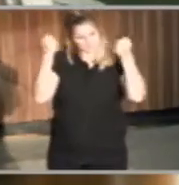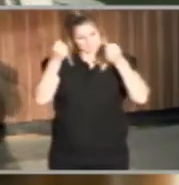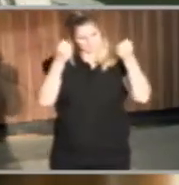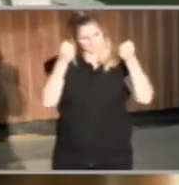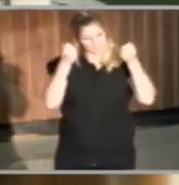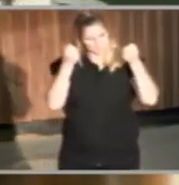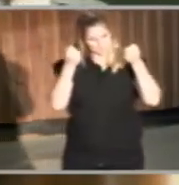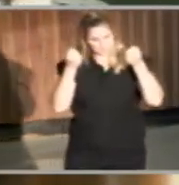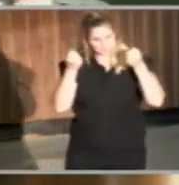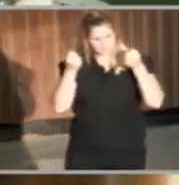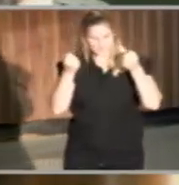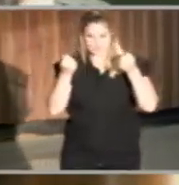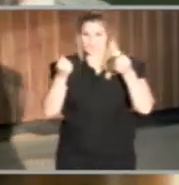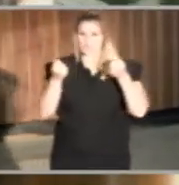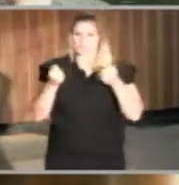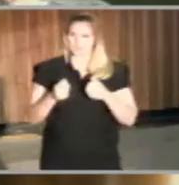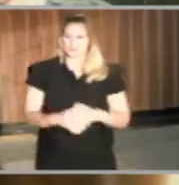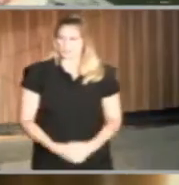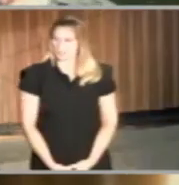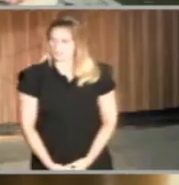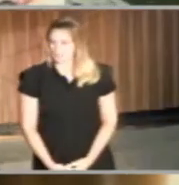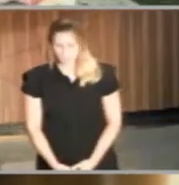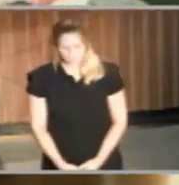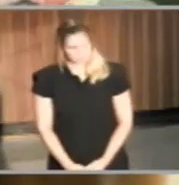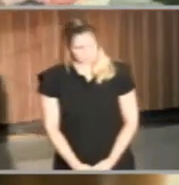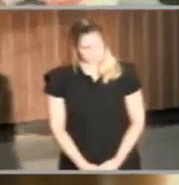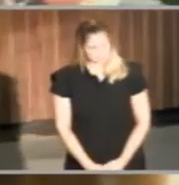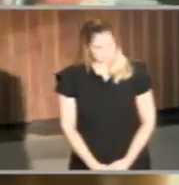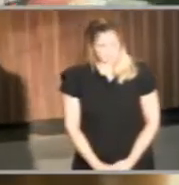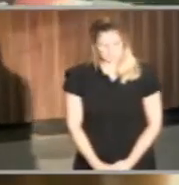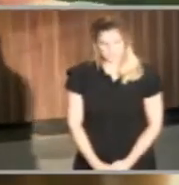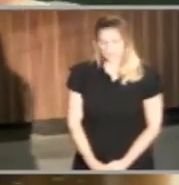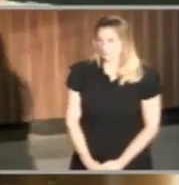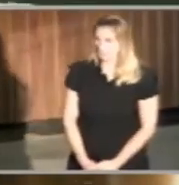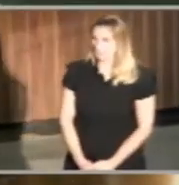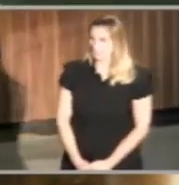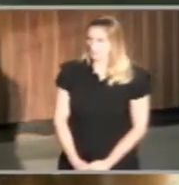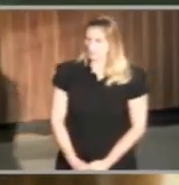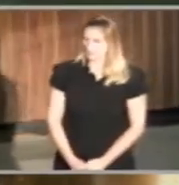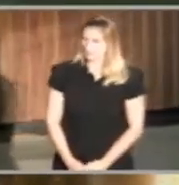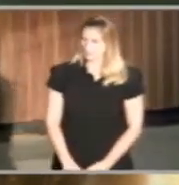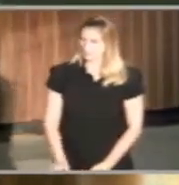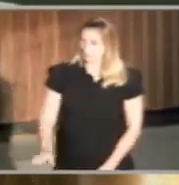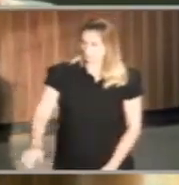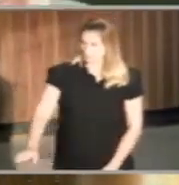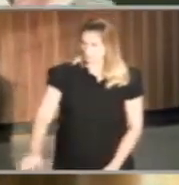Pode aplaudir esse Deus. Não há outro Deus como esse.